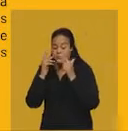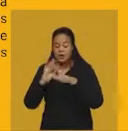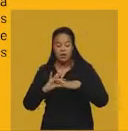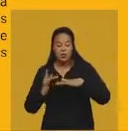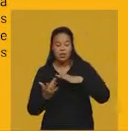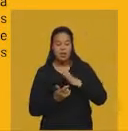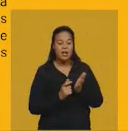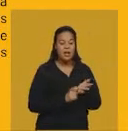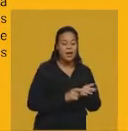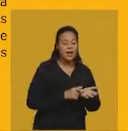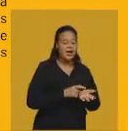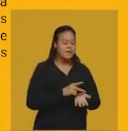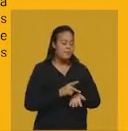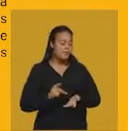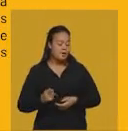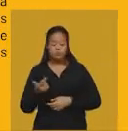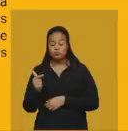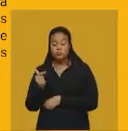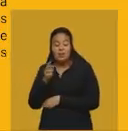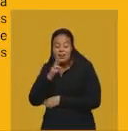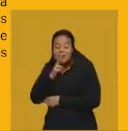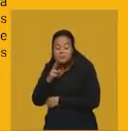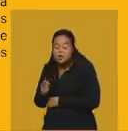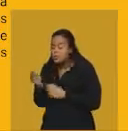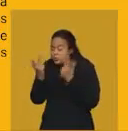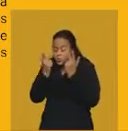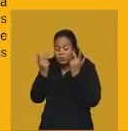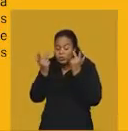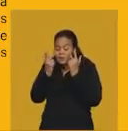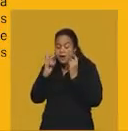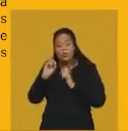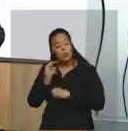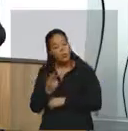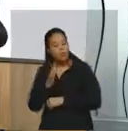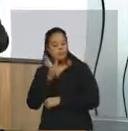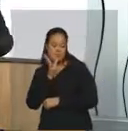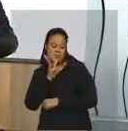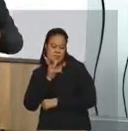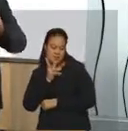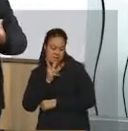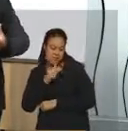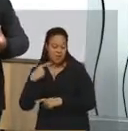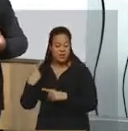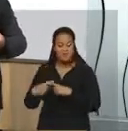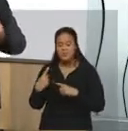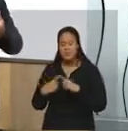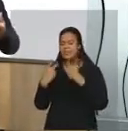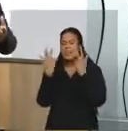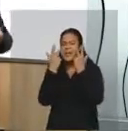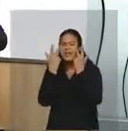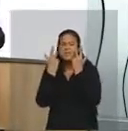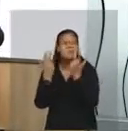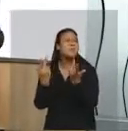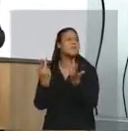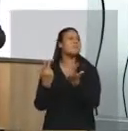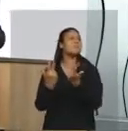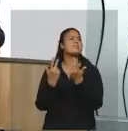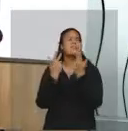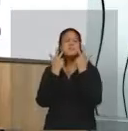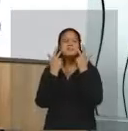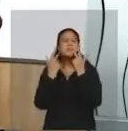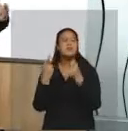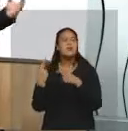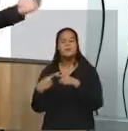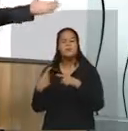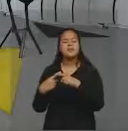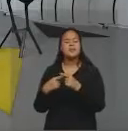conversa não tenham respostas ou demorem a ter. Por que isso é comum nos aplicativos de conversa?